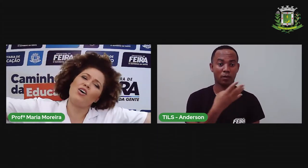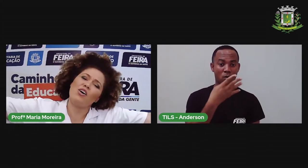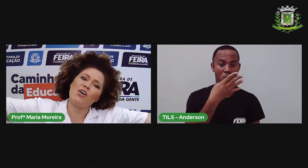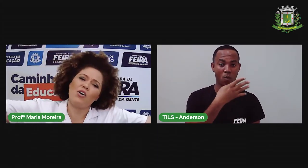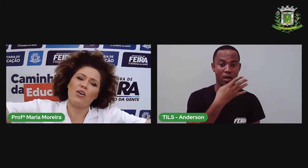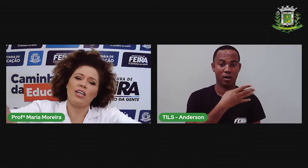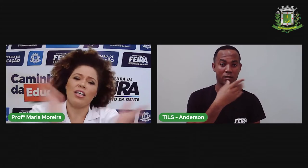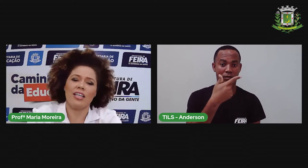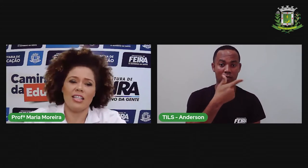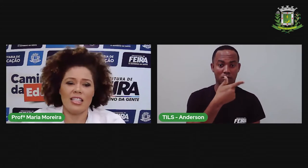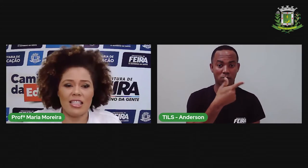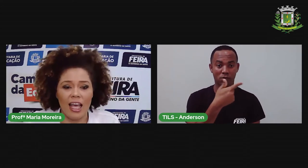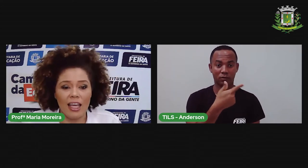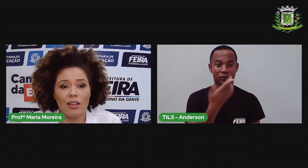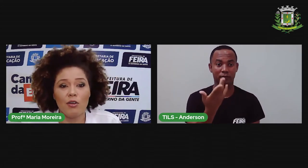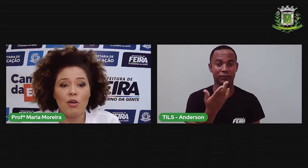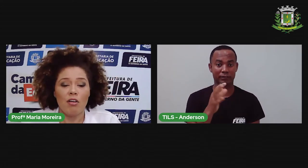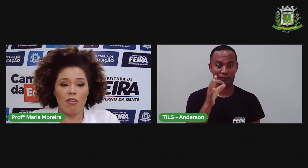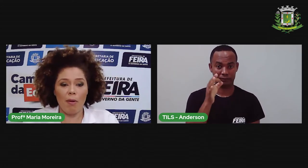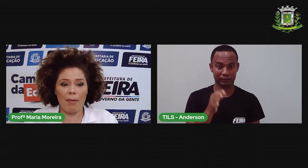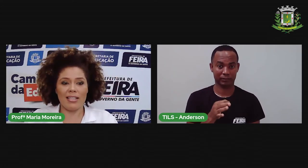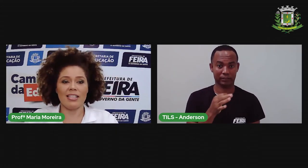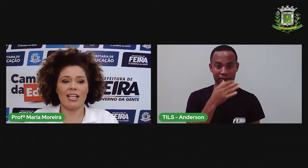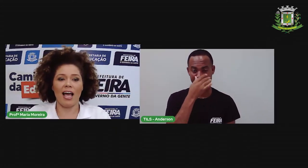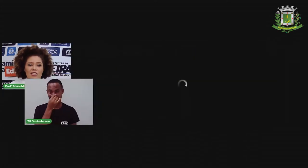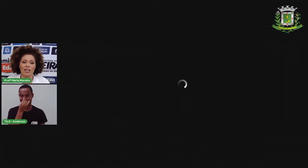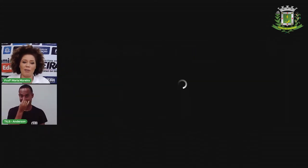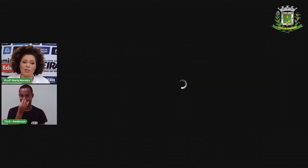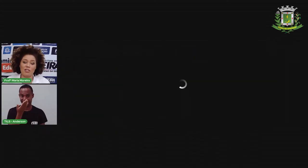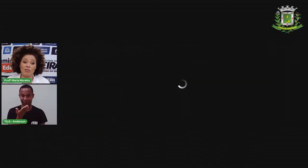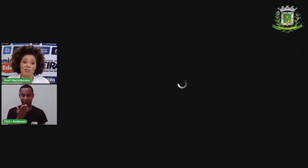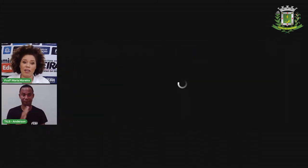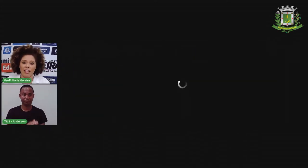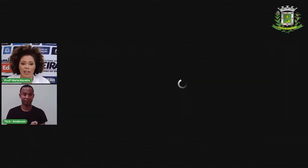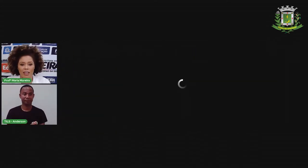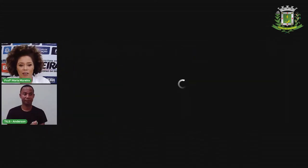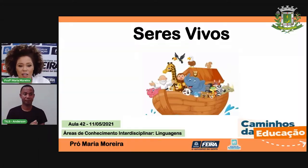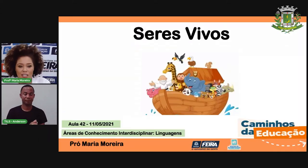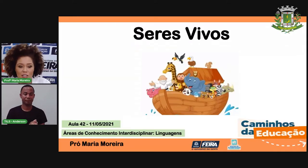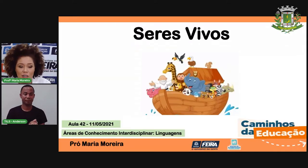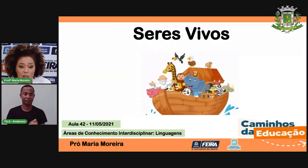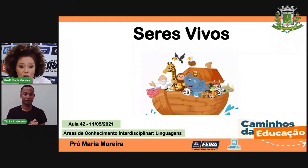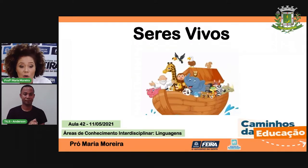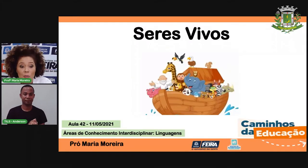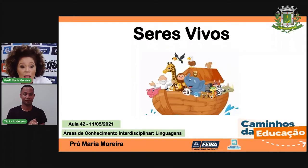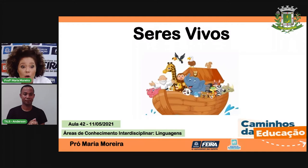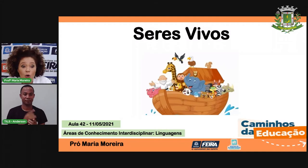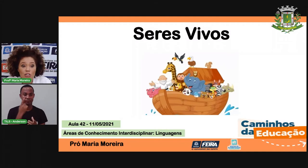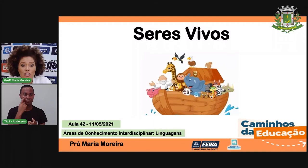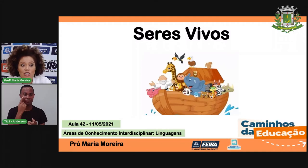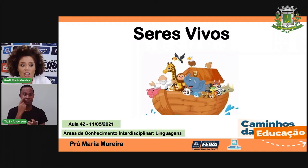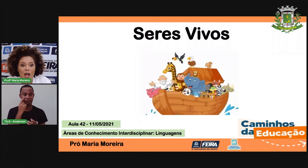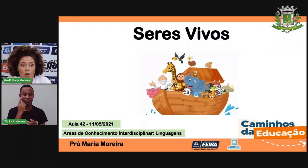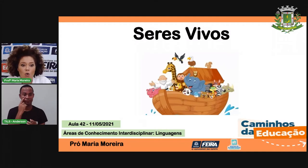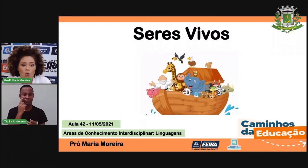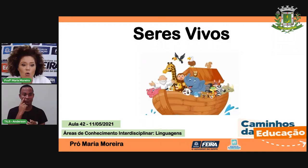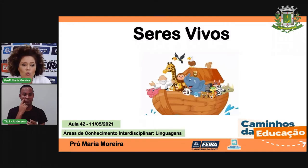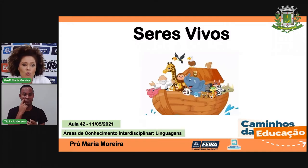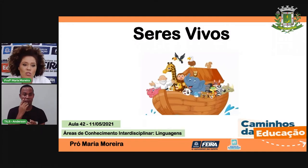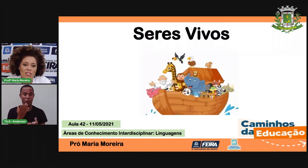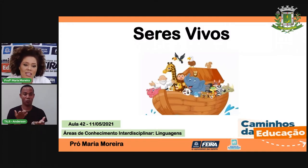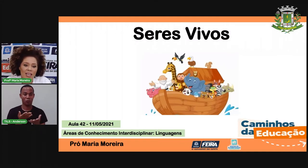certo? Vamos abrir esse slide aí, que é pra gente ver. Olha só. Hoje, dia